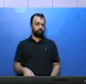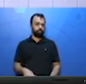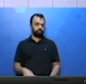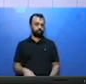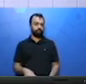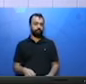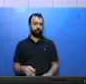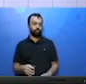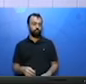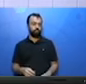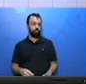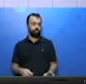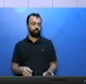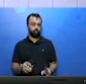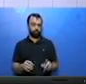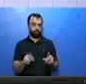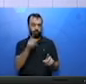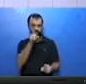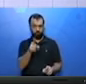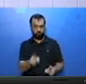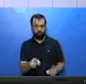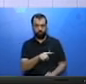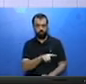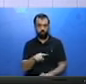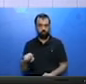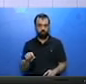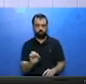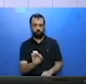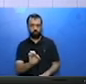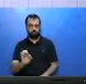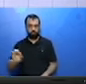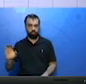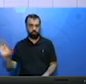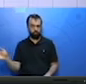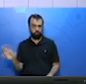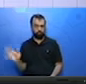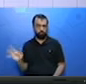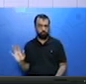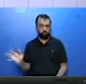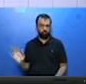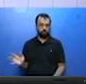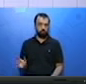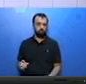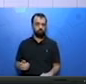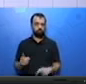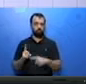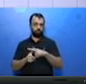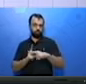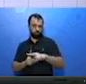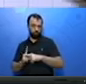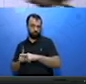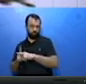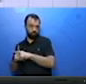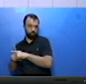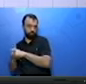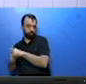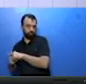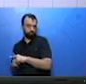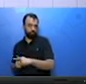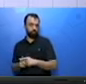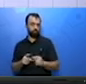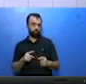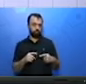Do lado, no eixo X, do lado direito do zero, são os números positivos. Do